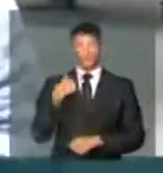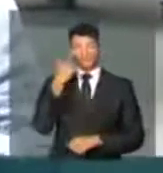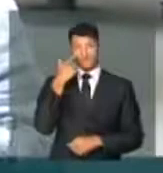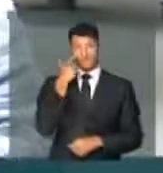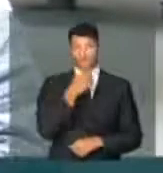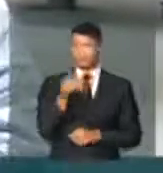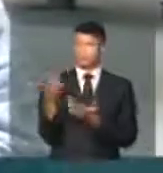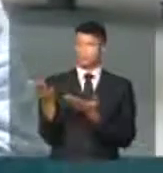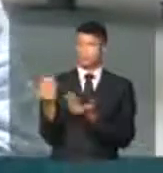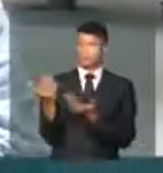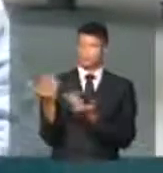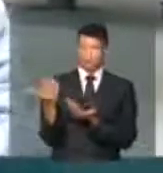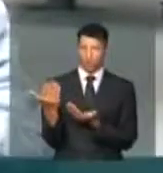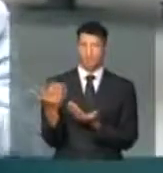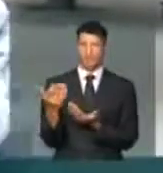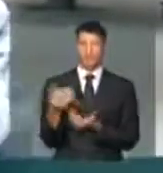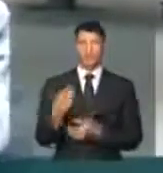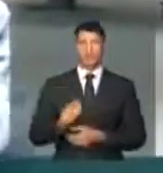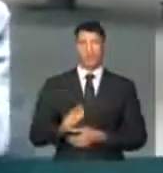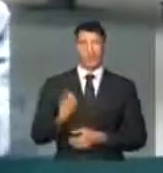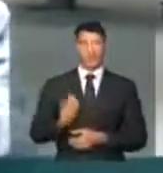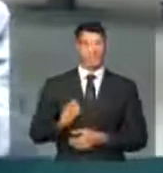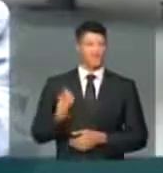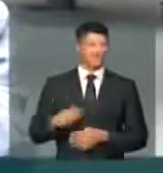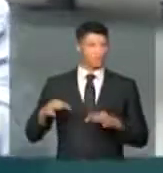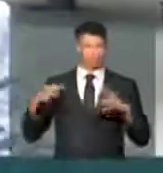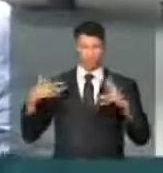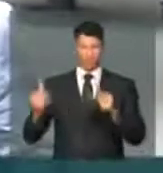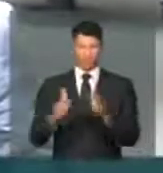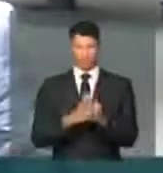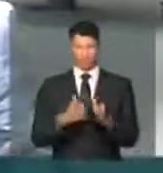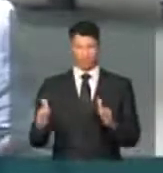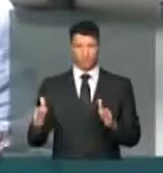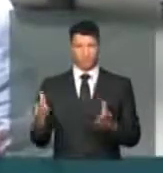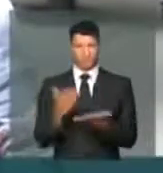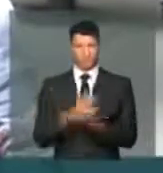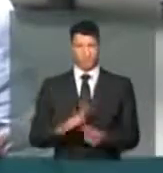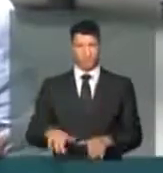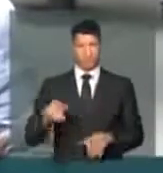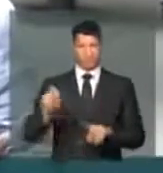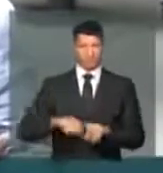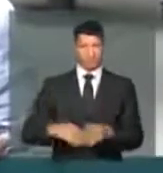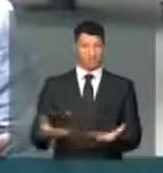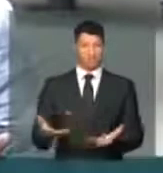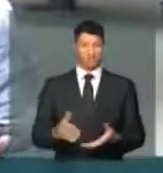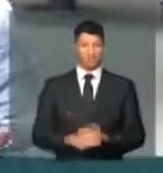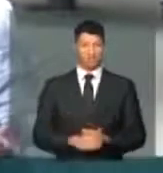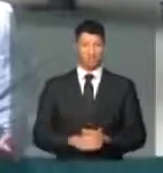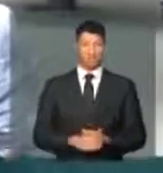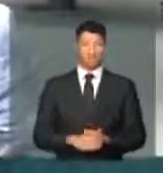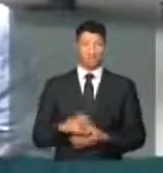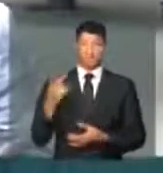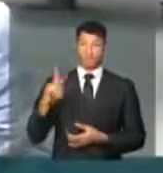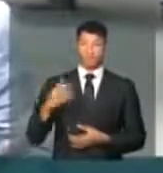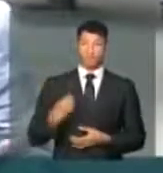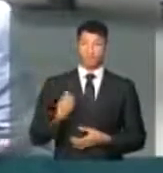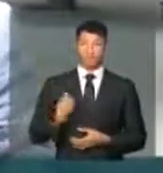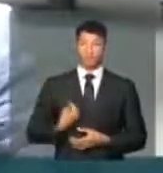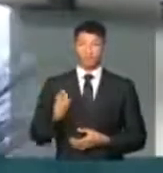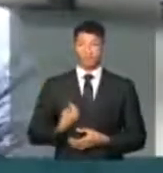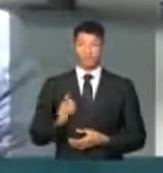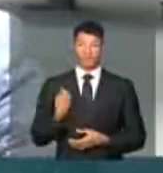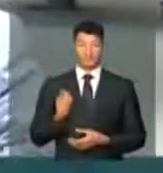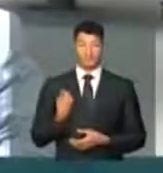senhora jovem, com a vida toda pela frente, acabada pela metade. A sua vida